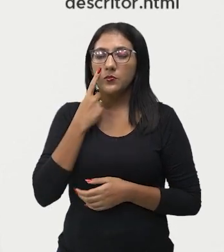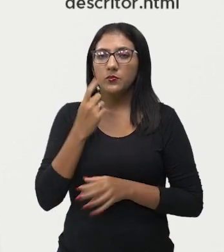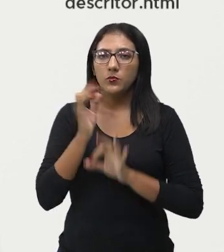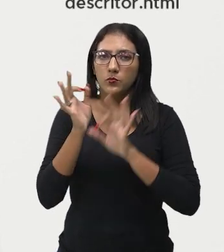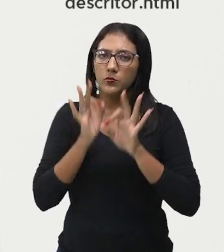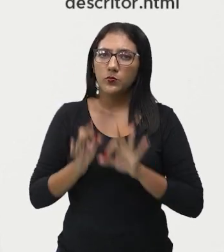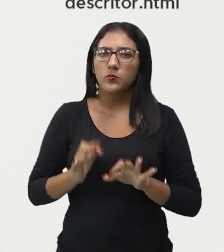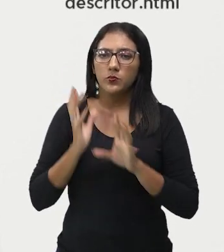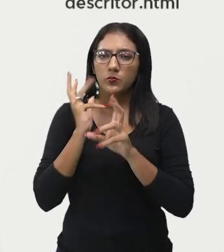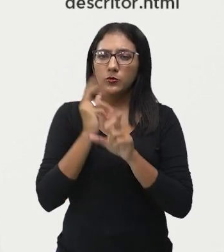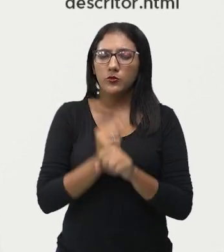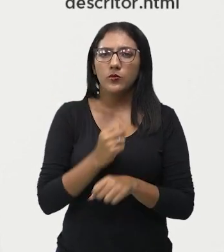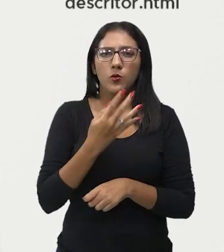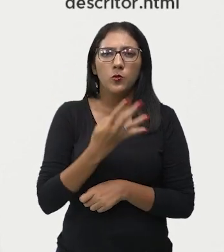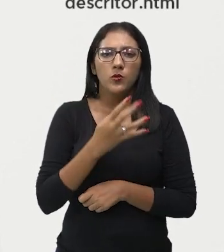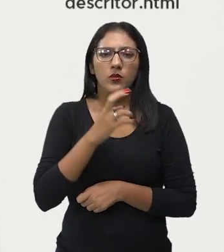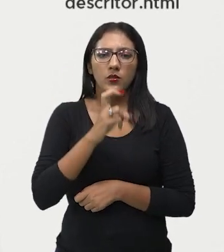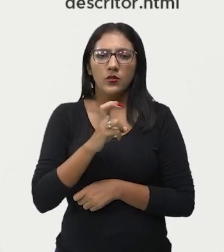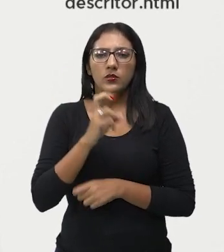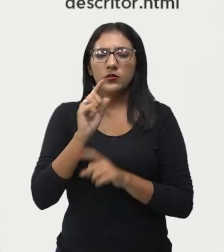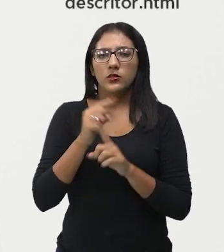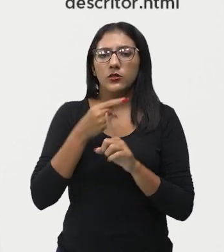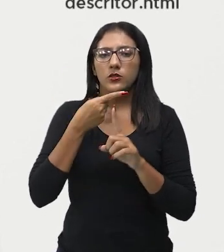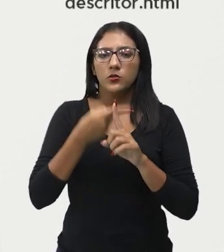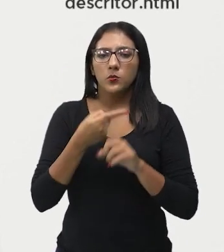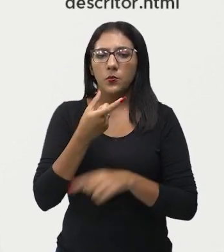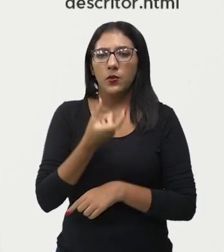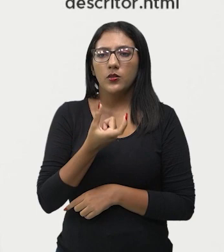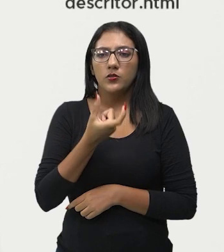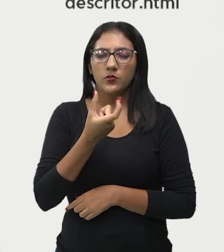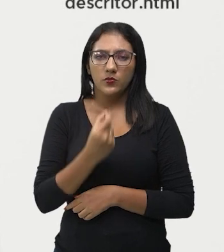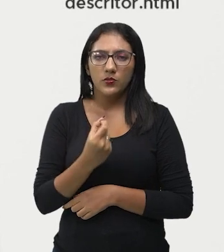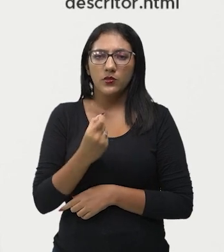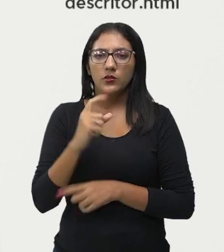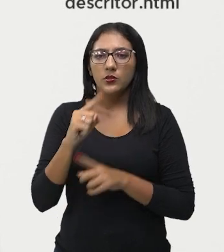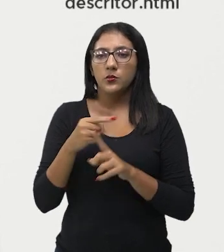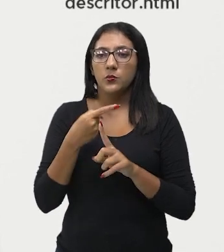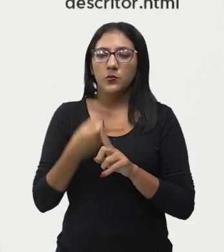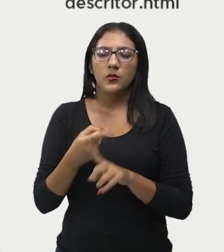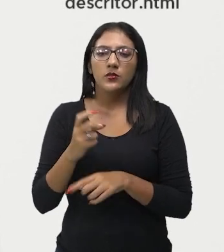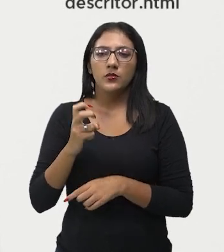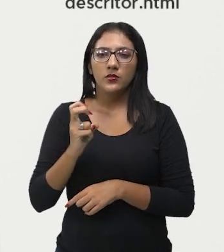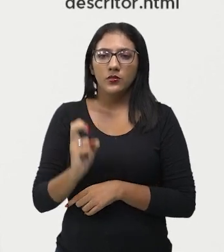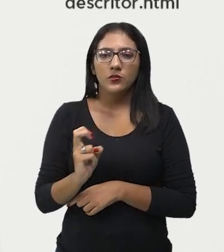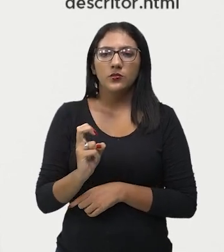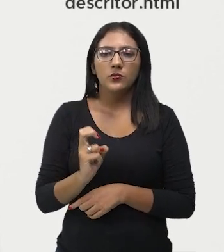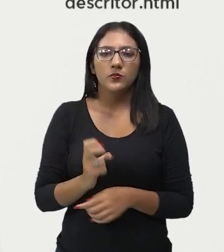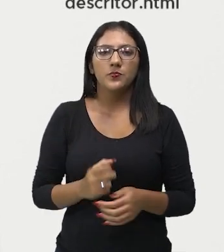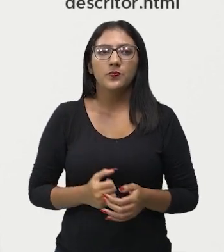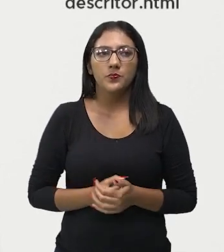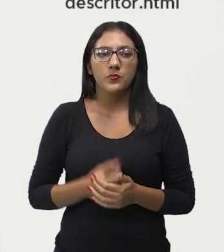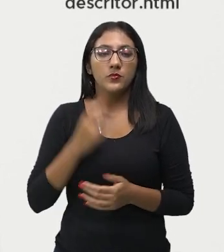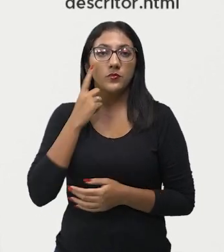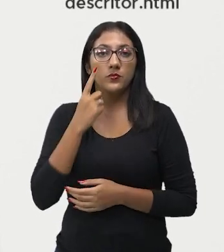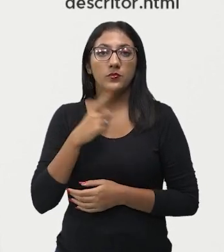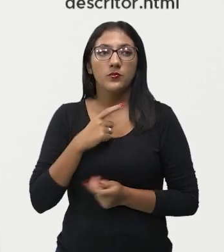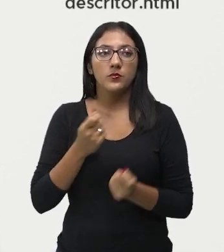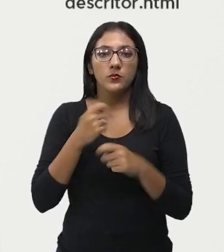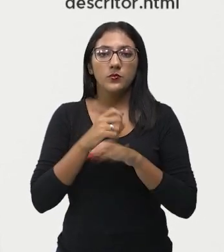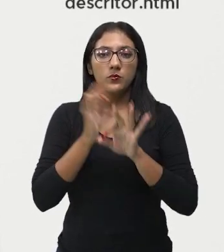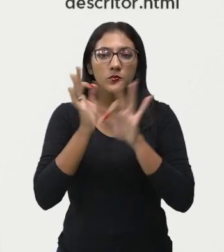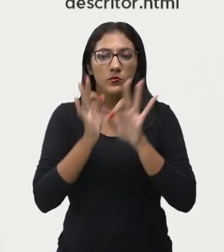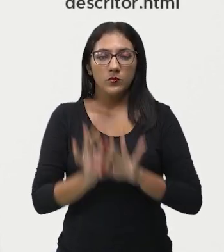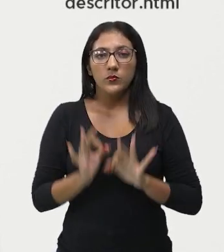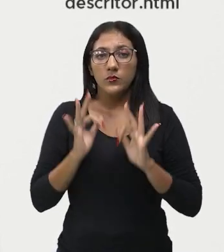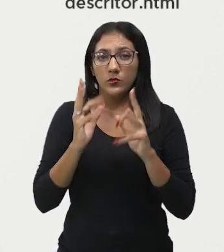45 mais 20 mais 5. Perceba que o fato dela ter representado os